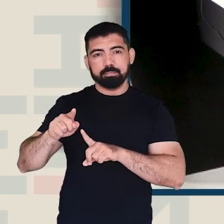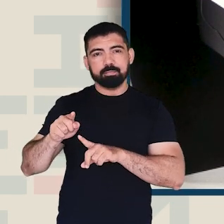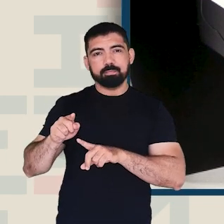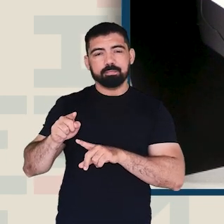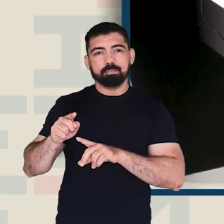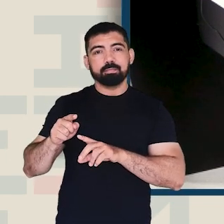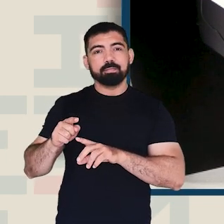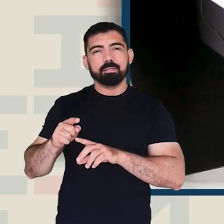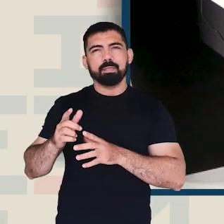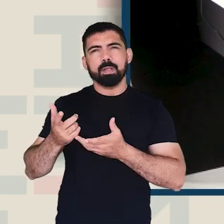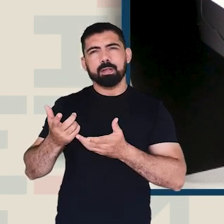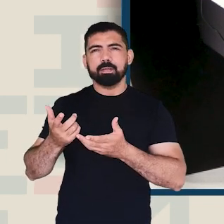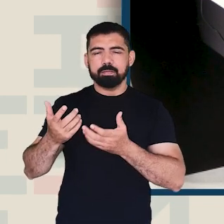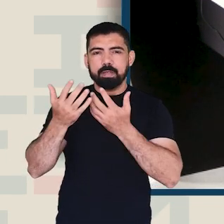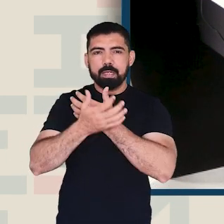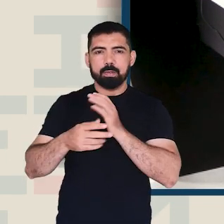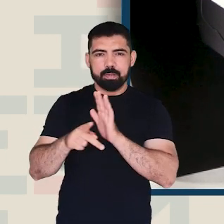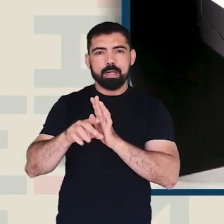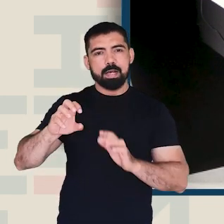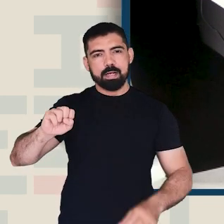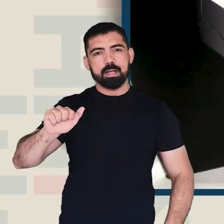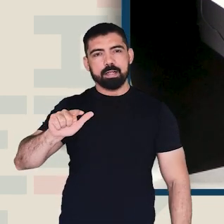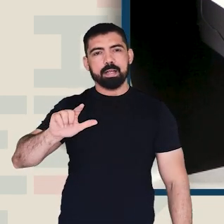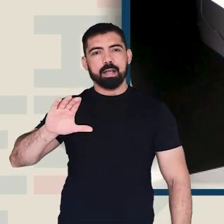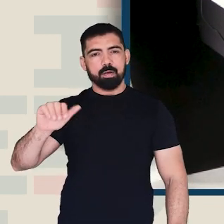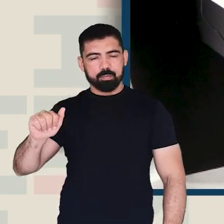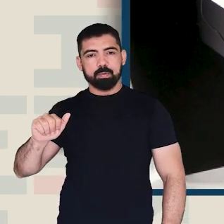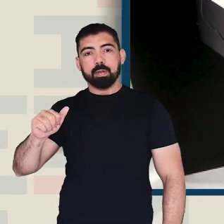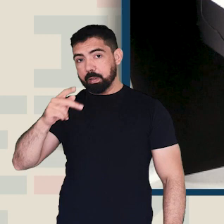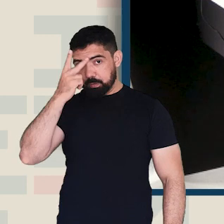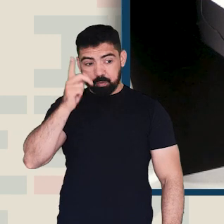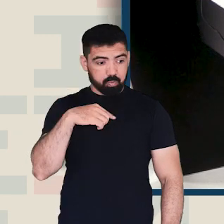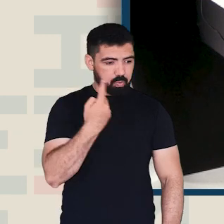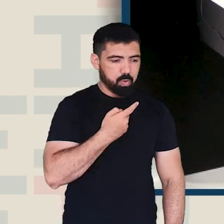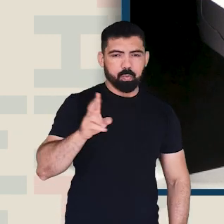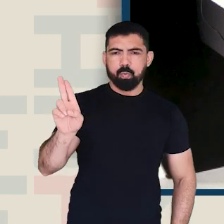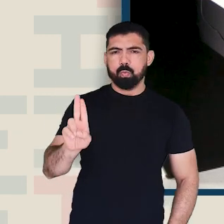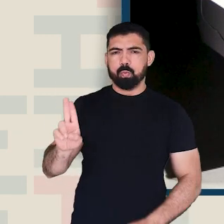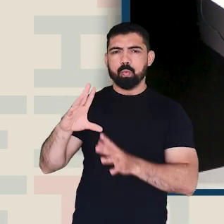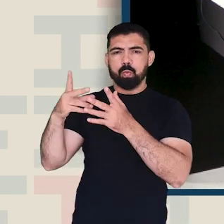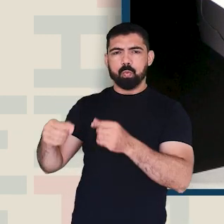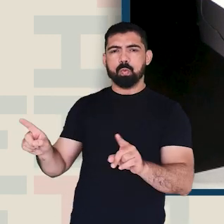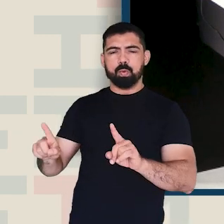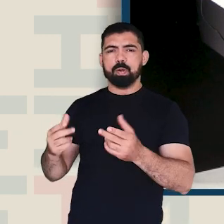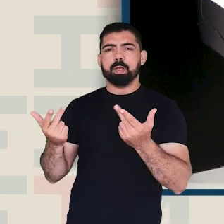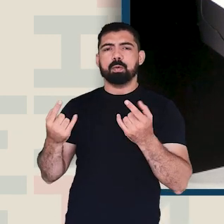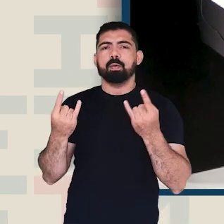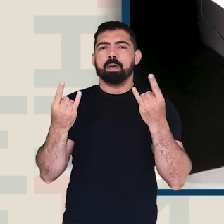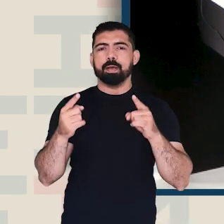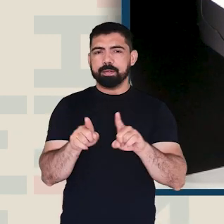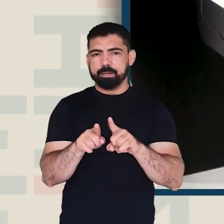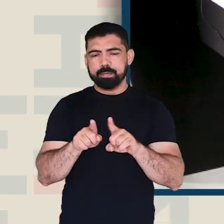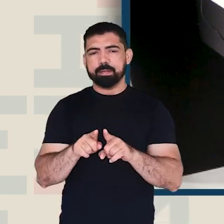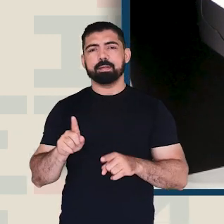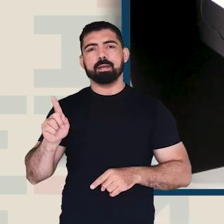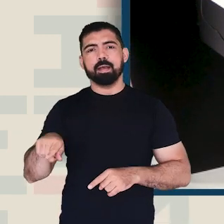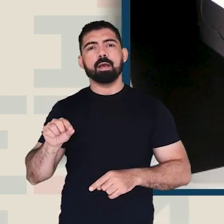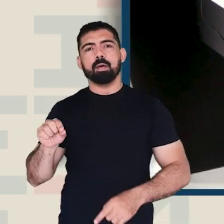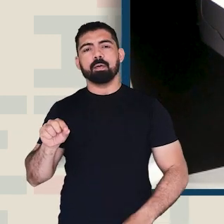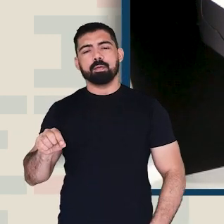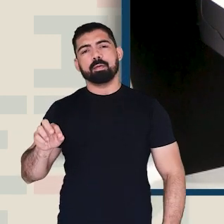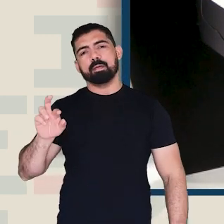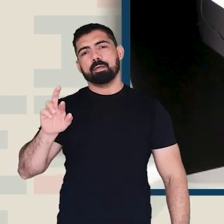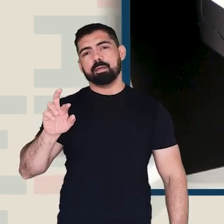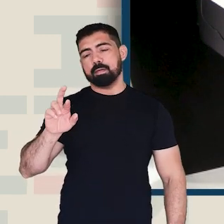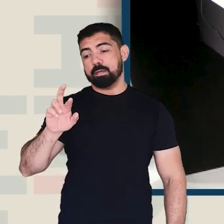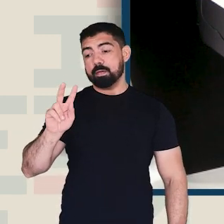salsa. Para gente que não vive tocando todas essas linguagens, a salsa, assim como o rock, né? Vamos tocar rock, é um heavy metal.